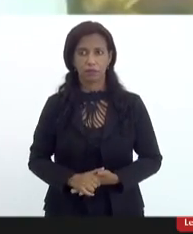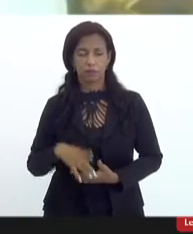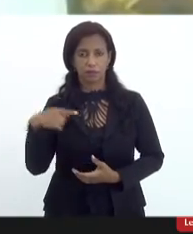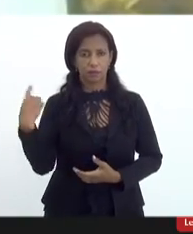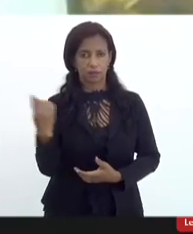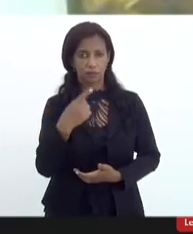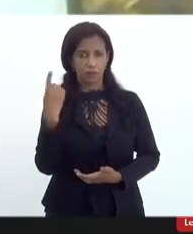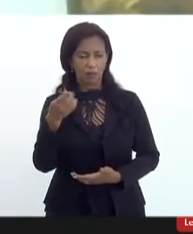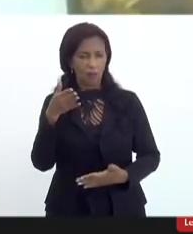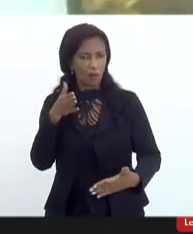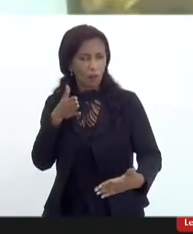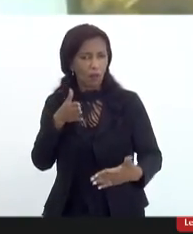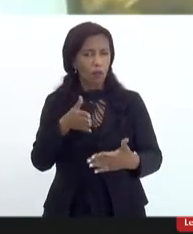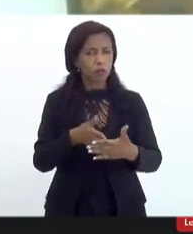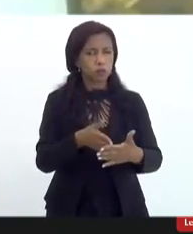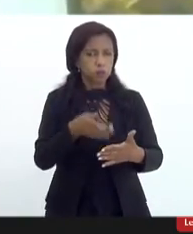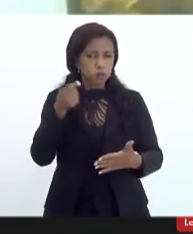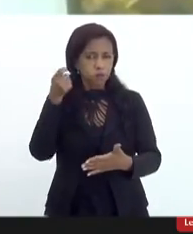nós enfrentarmos